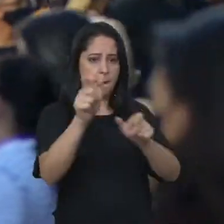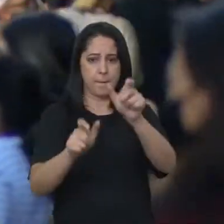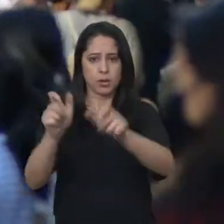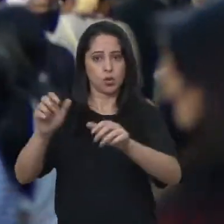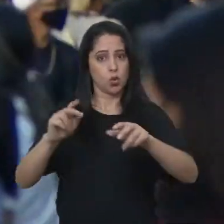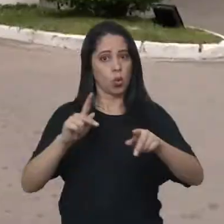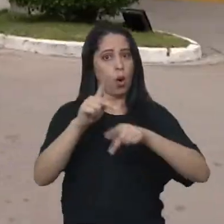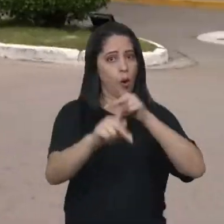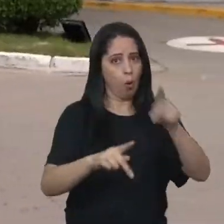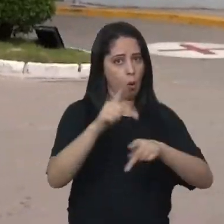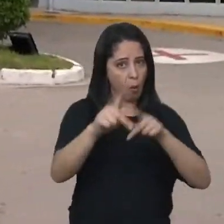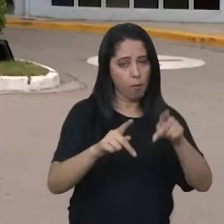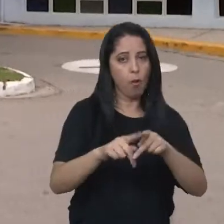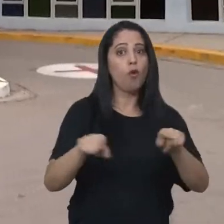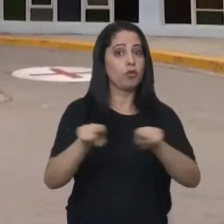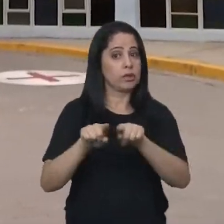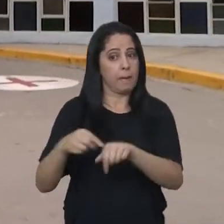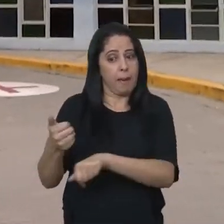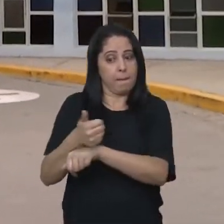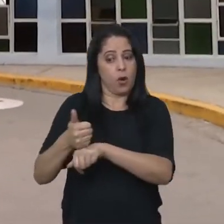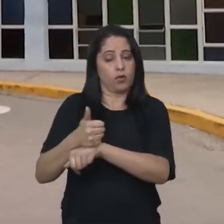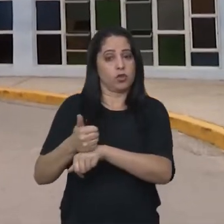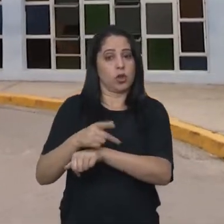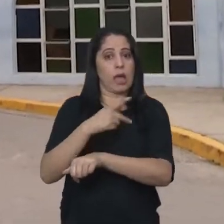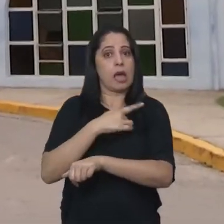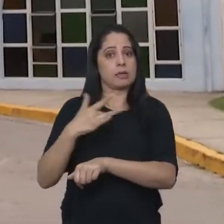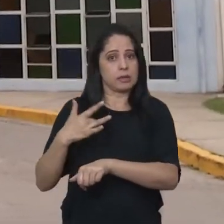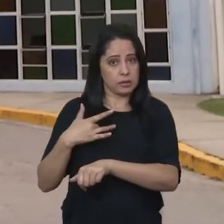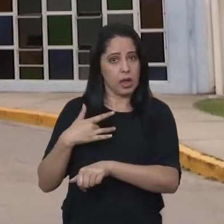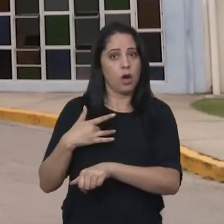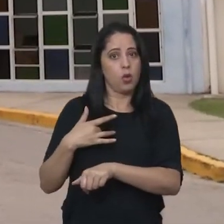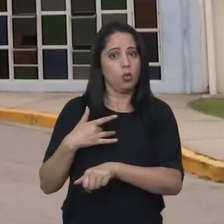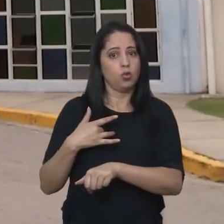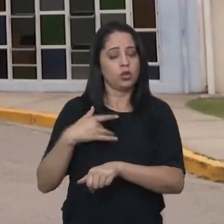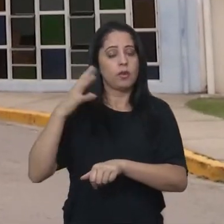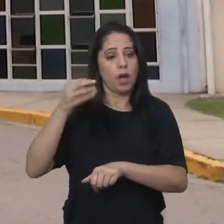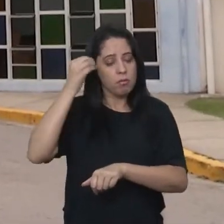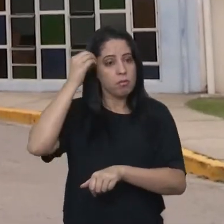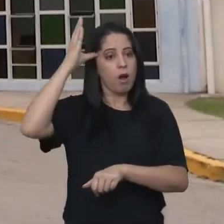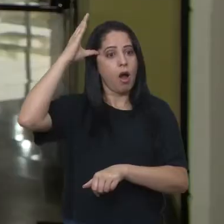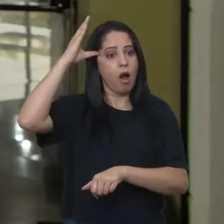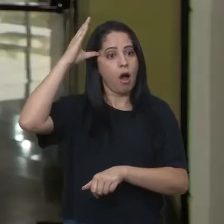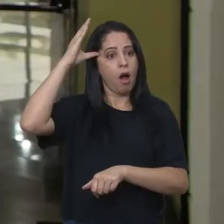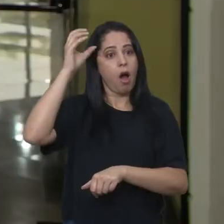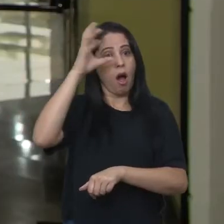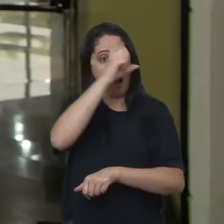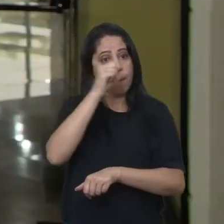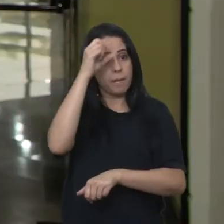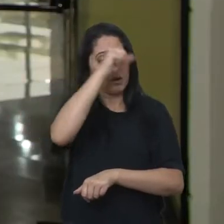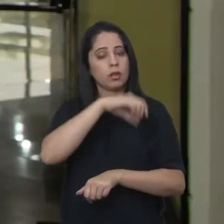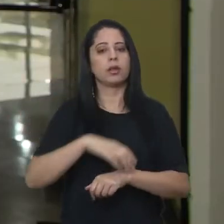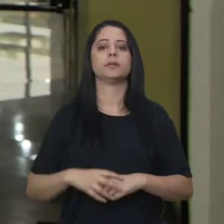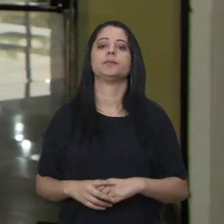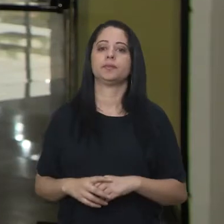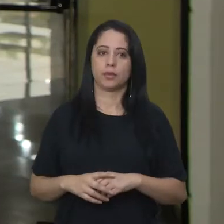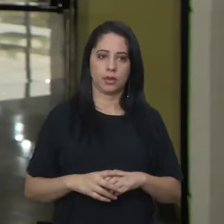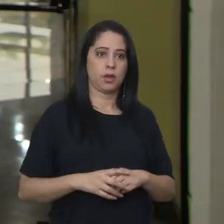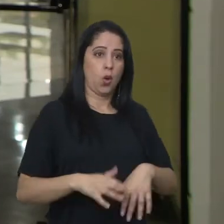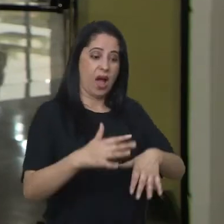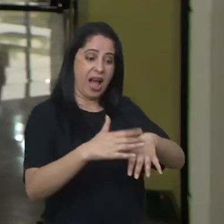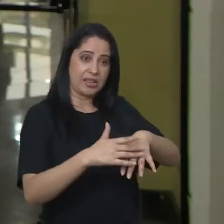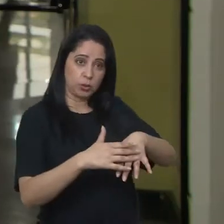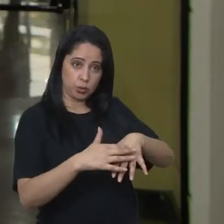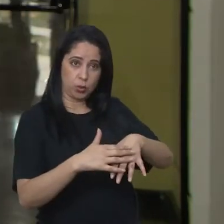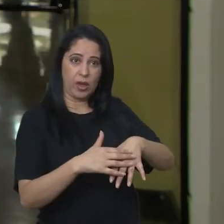da população, mas também de profissionais da saúde, doenças ainda pouco conhecidas. Então, a narcolepsia é uma